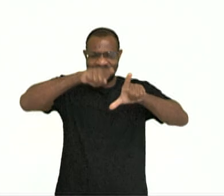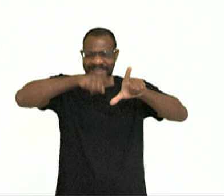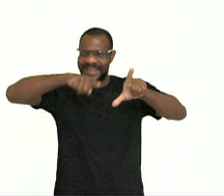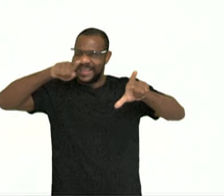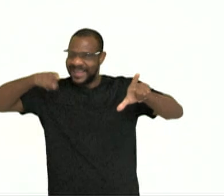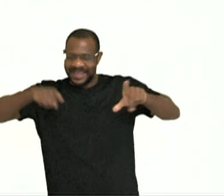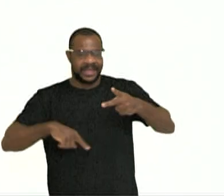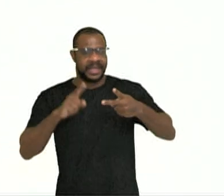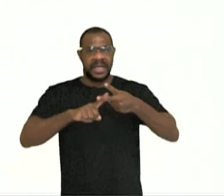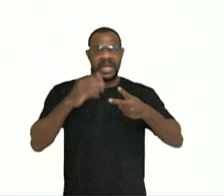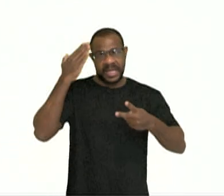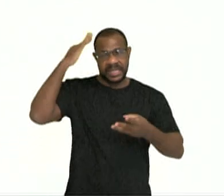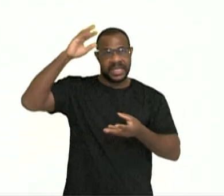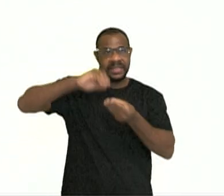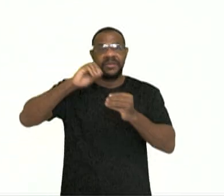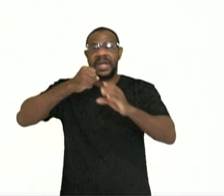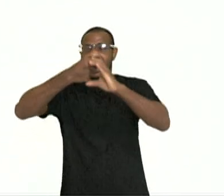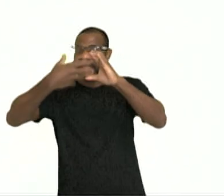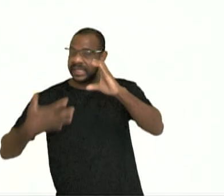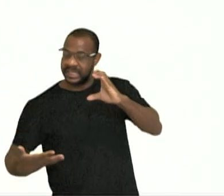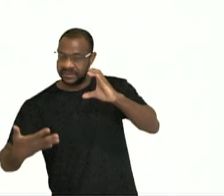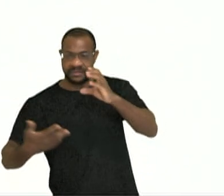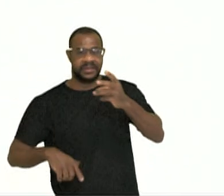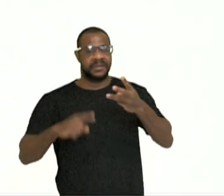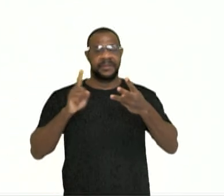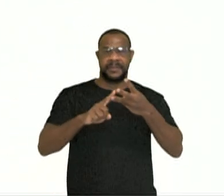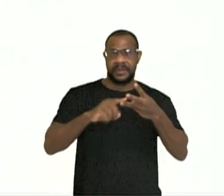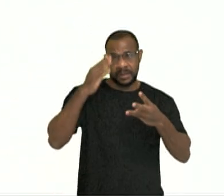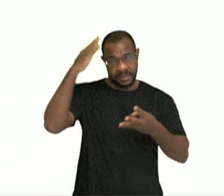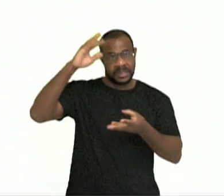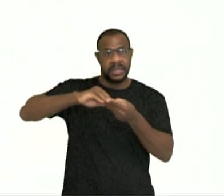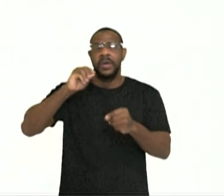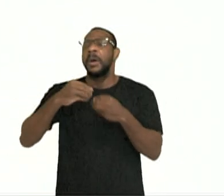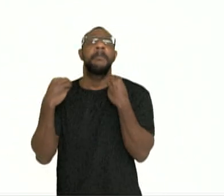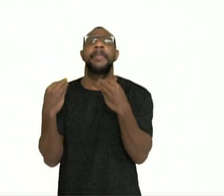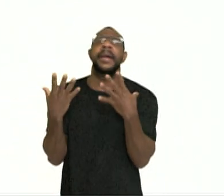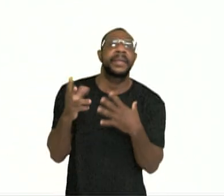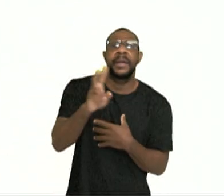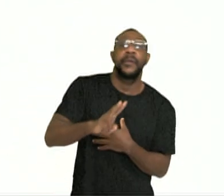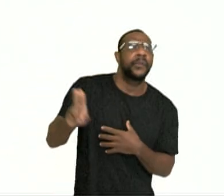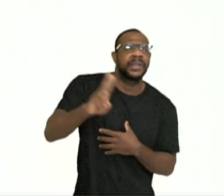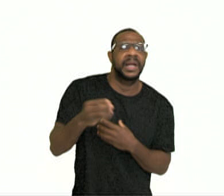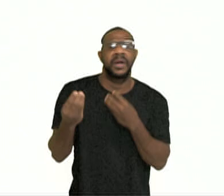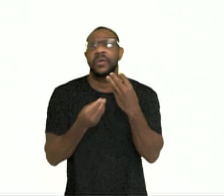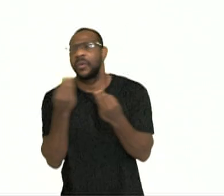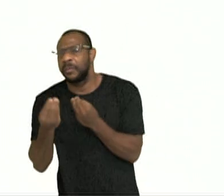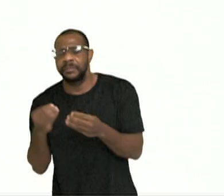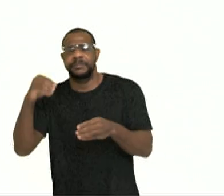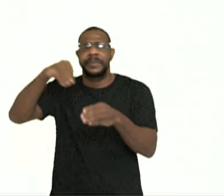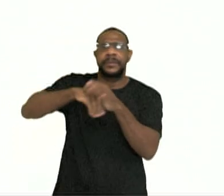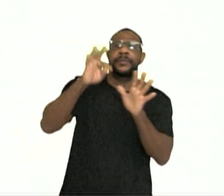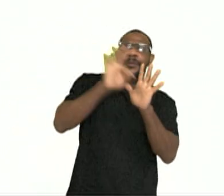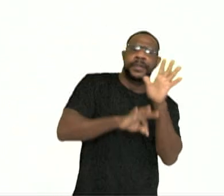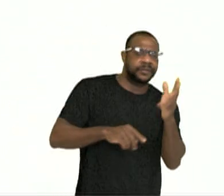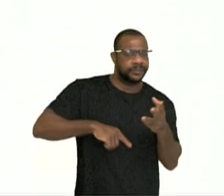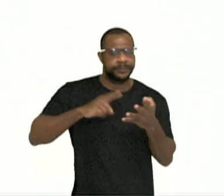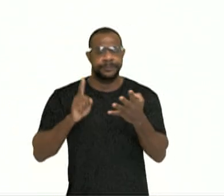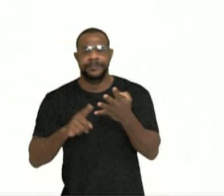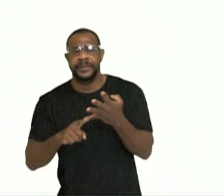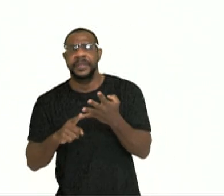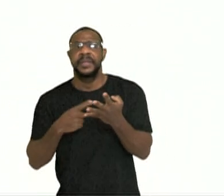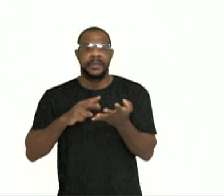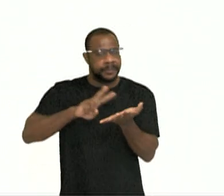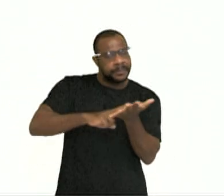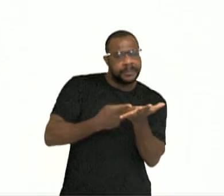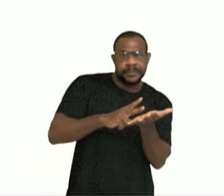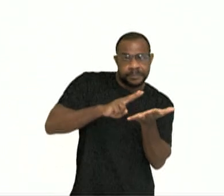as características desse gênero, compreender sua função e intenção na construção do texto. Vamos